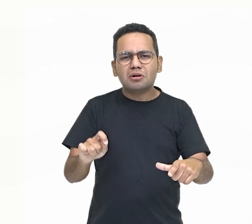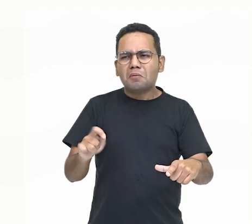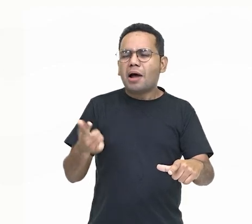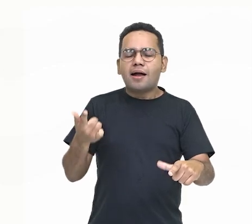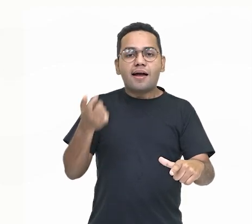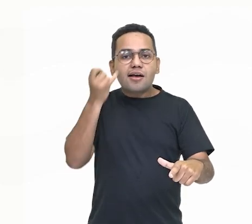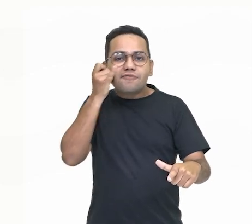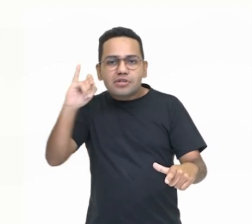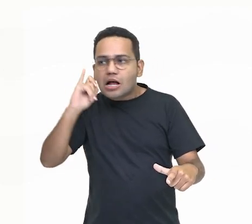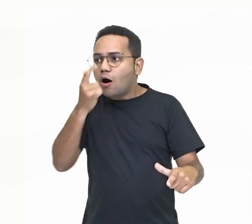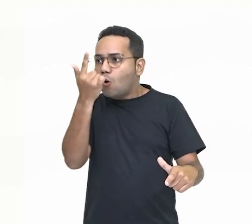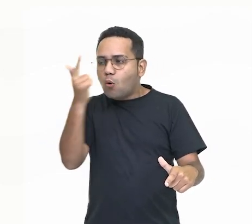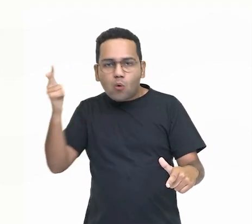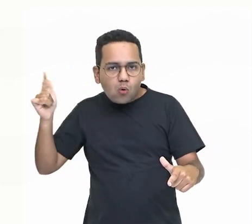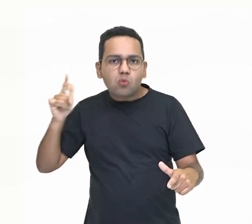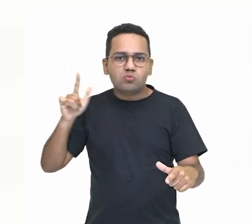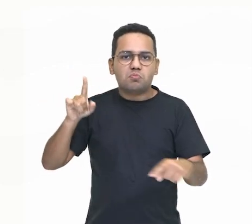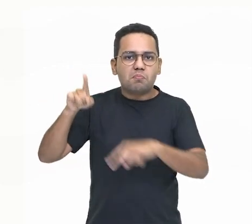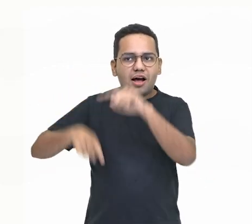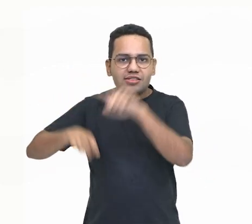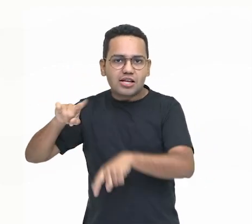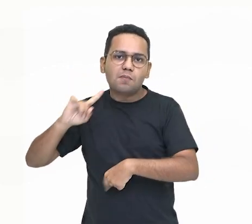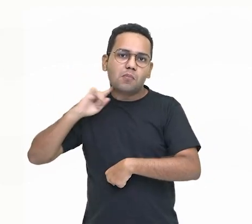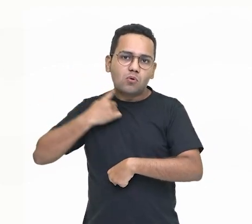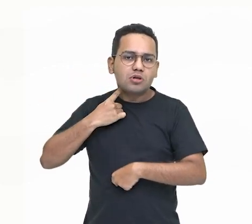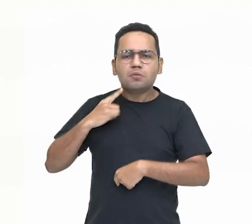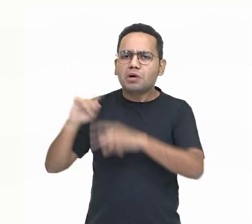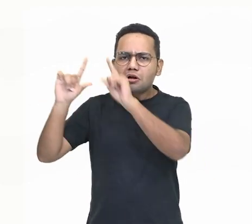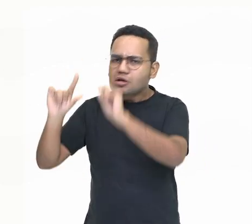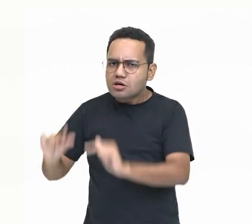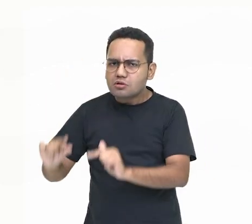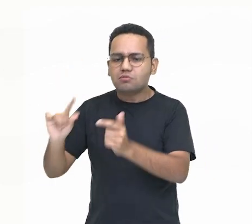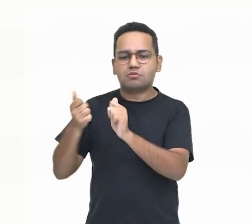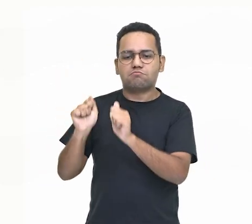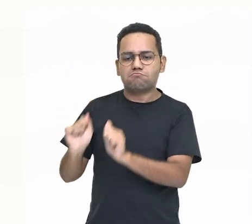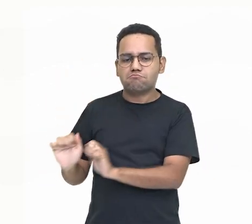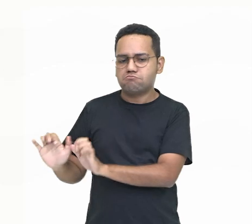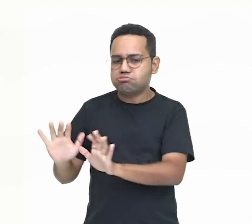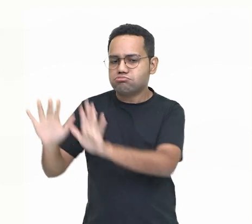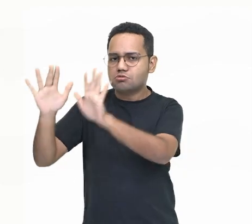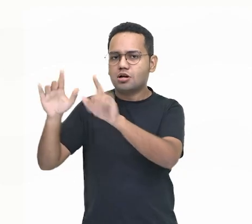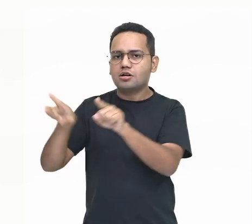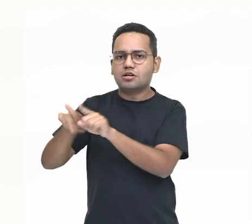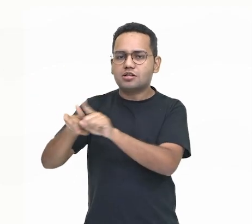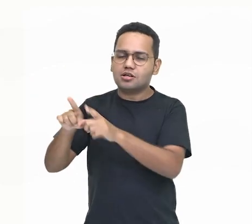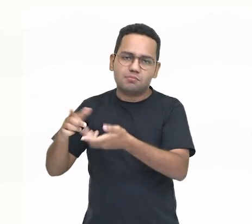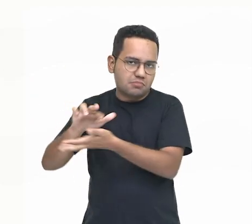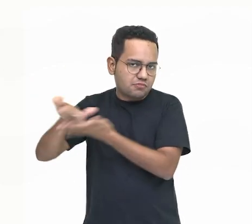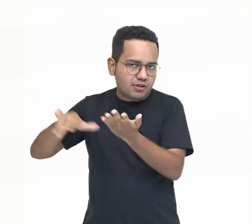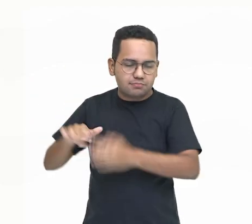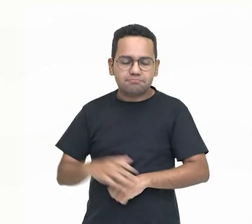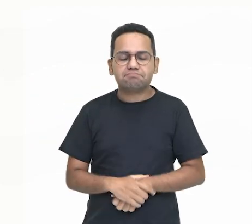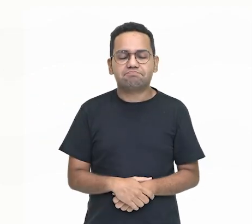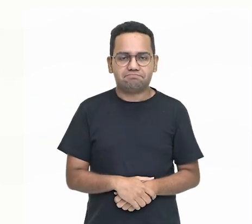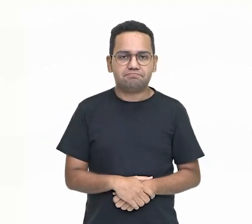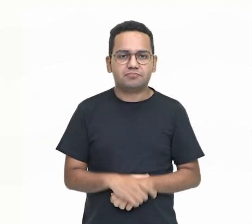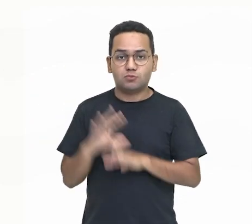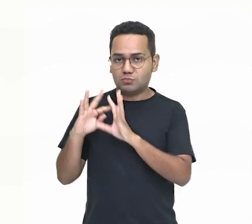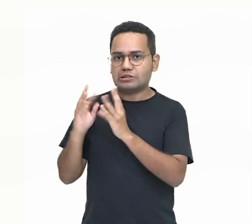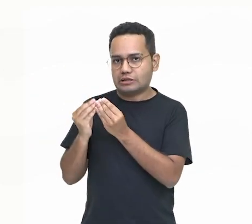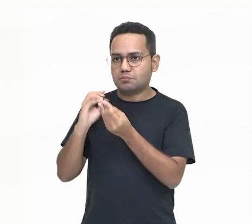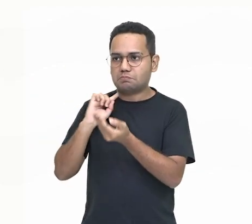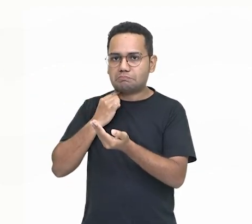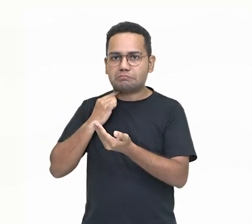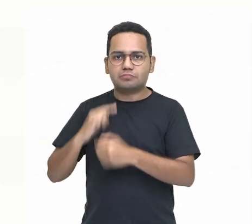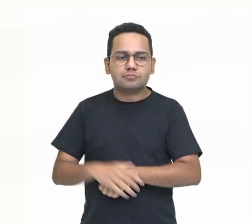emissão de gases de efeito estufa. Ou seja, nessas fontes de energia que são